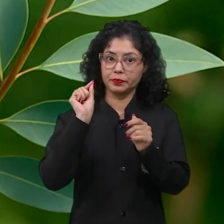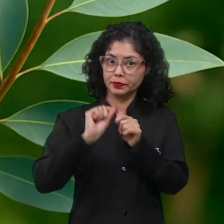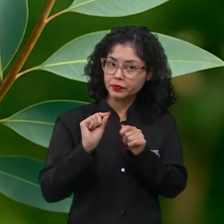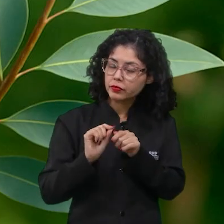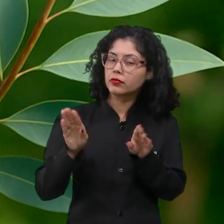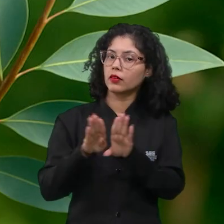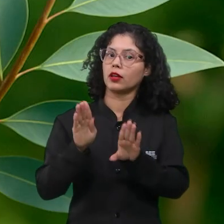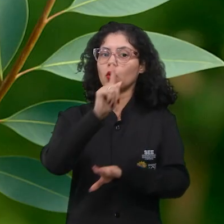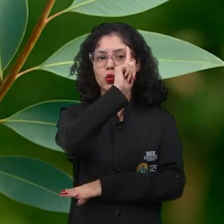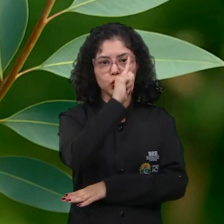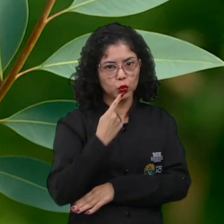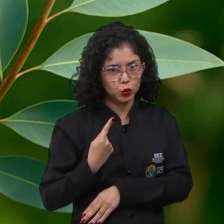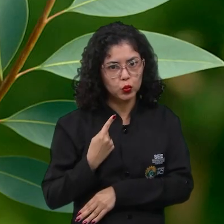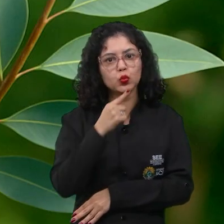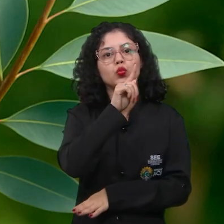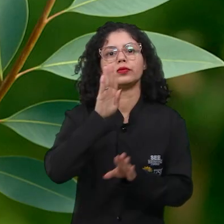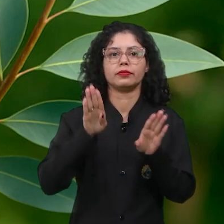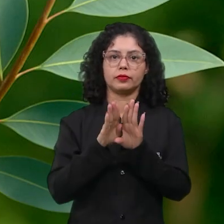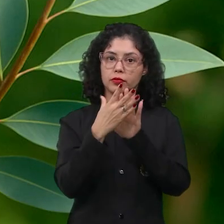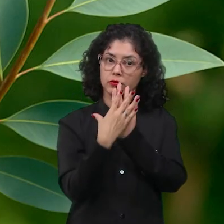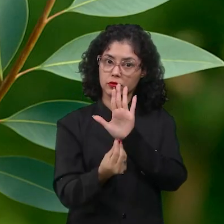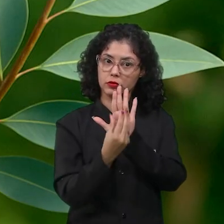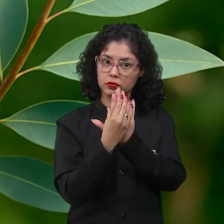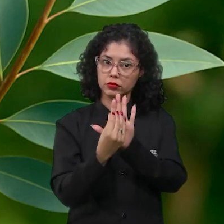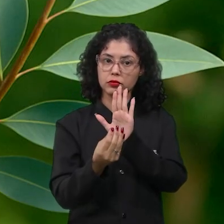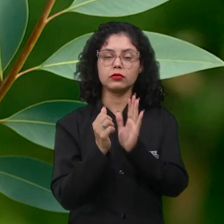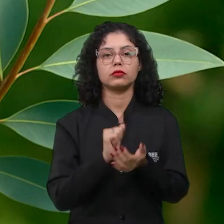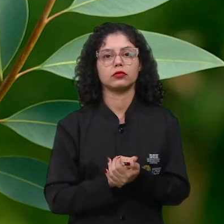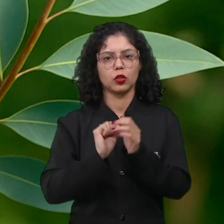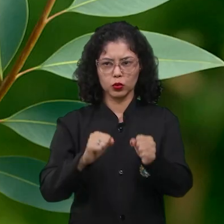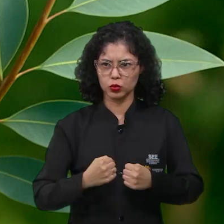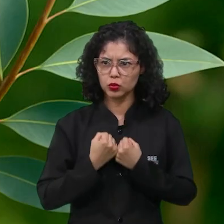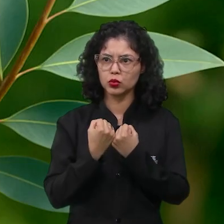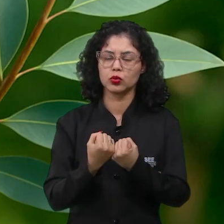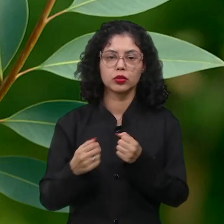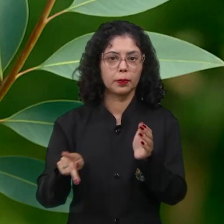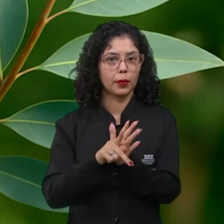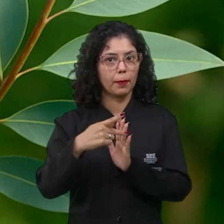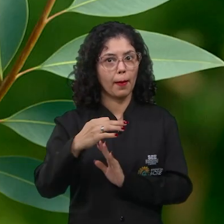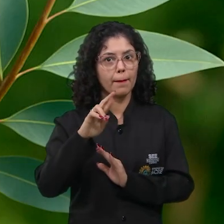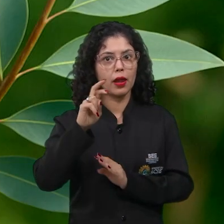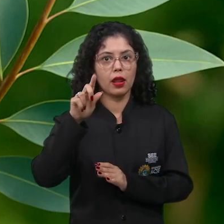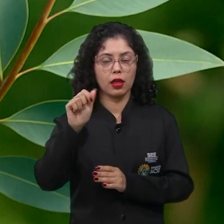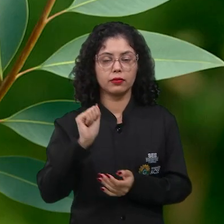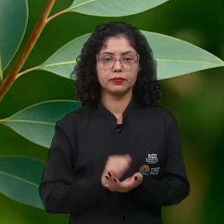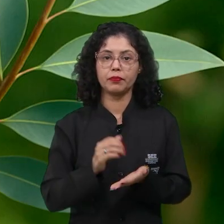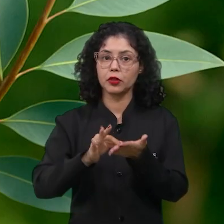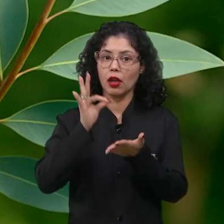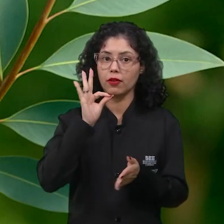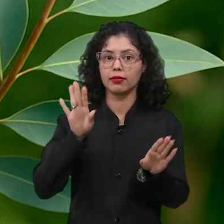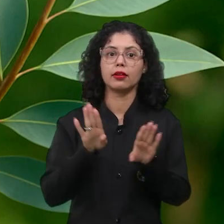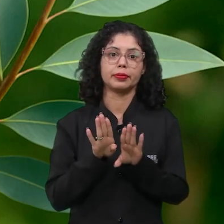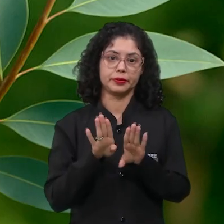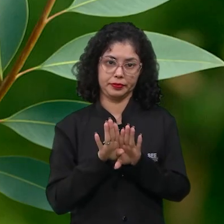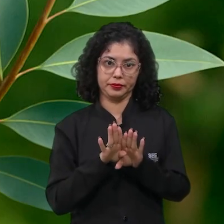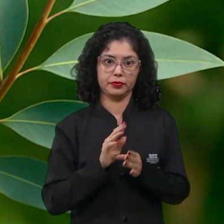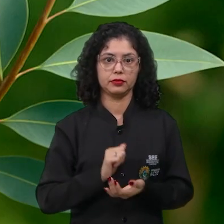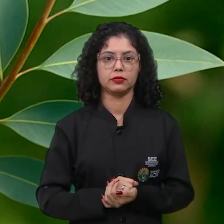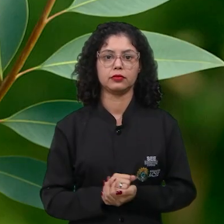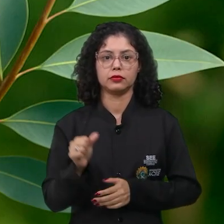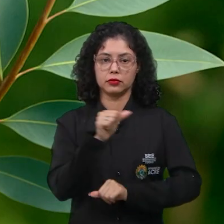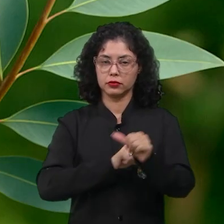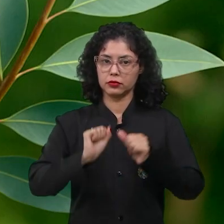da cana-de-açúcar, clones produtivos e resistentes a pragas. Do café também, olha só,